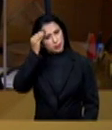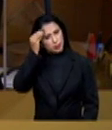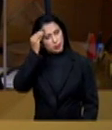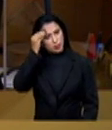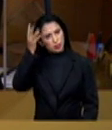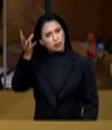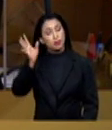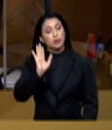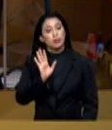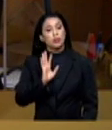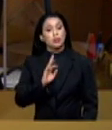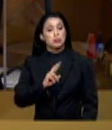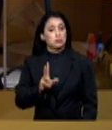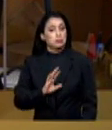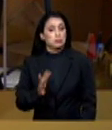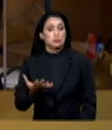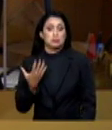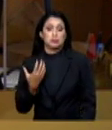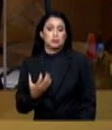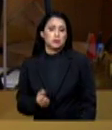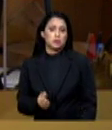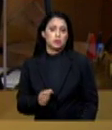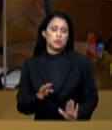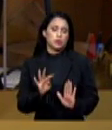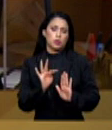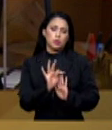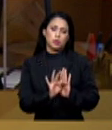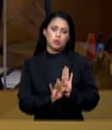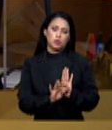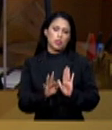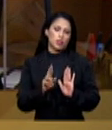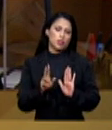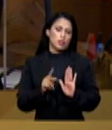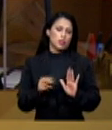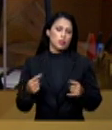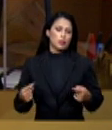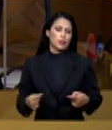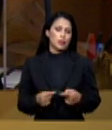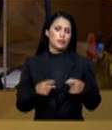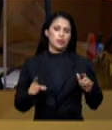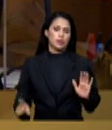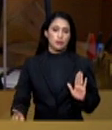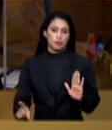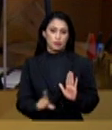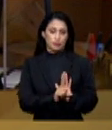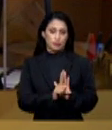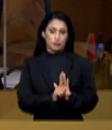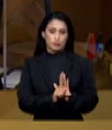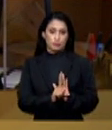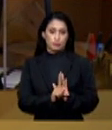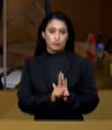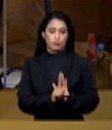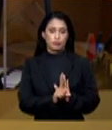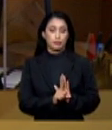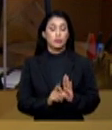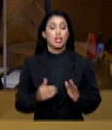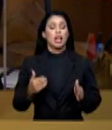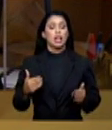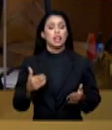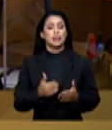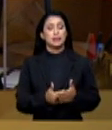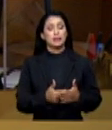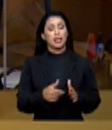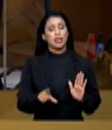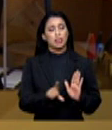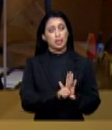entendimento repouso talvez numa interpretação não muito precisa da Lei impugnada até a promulgação da